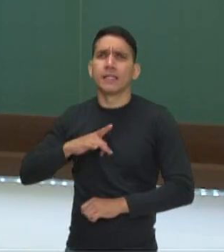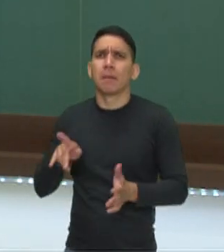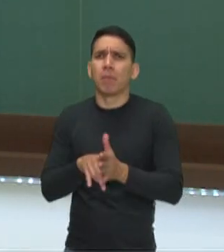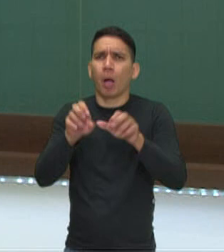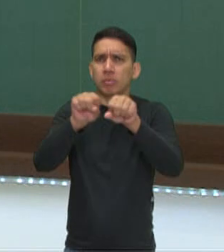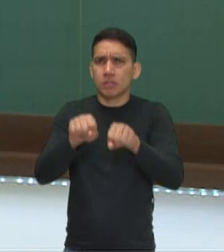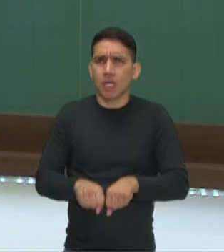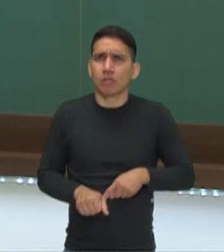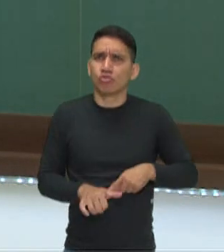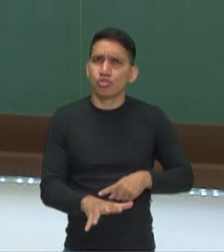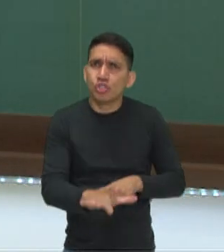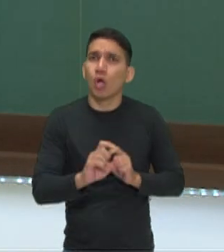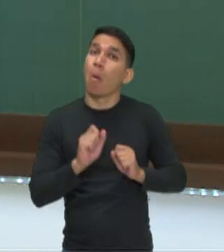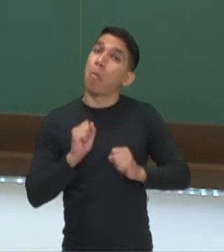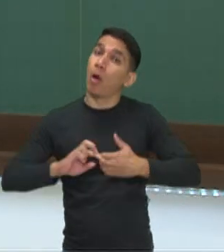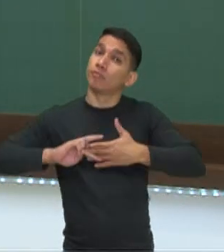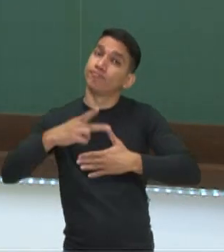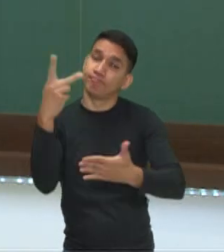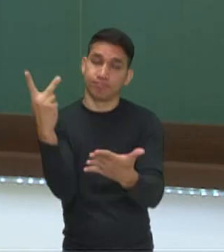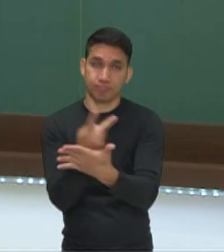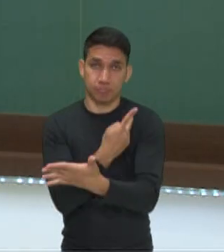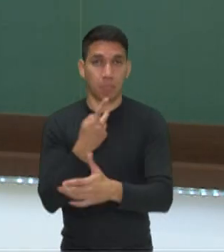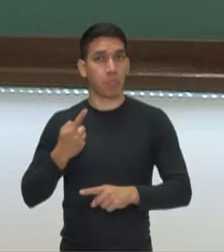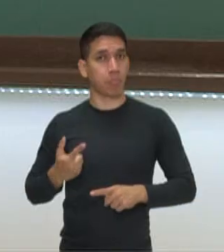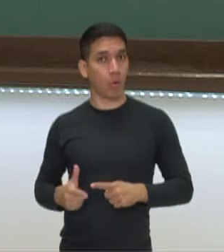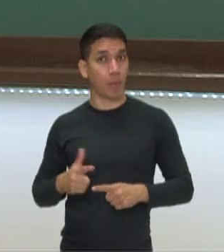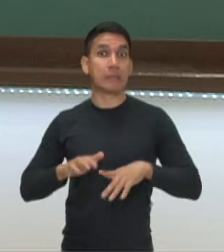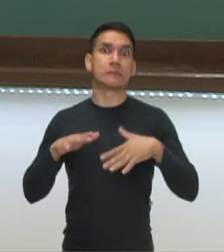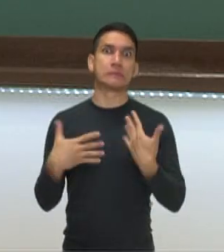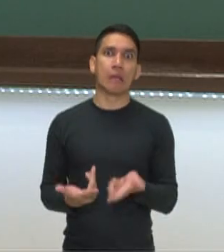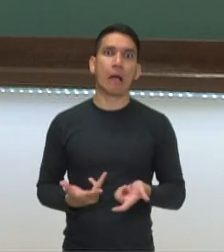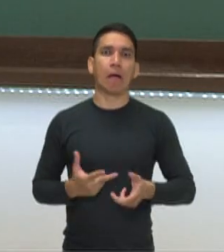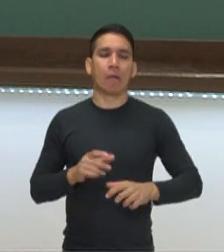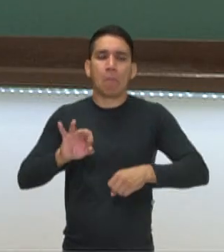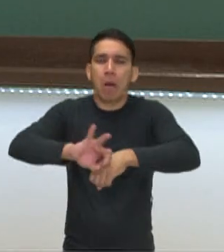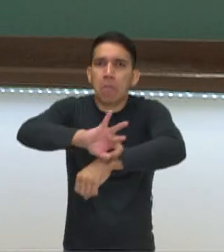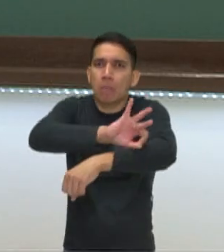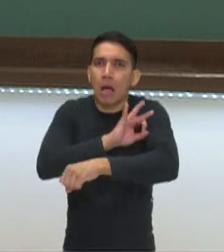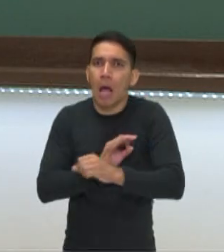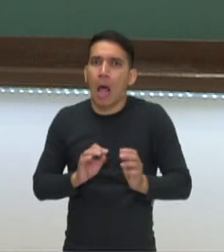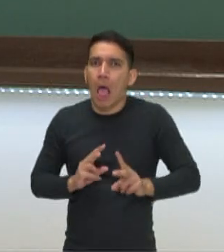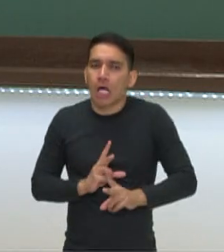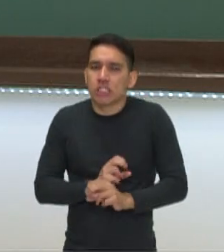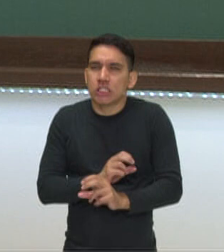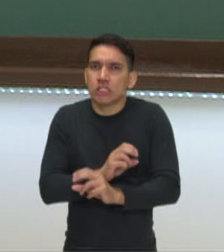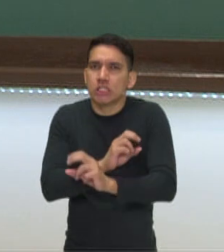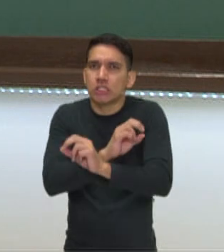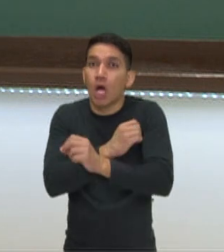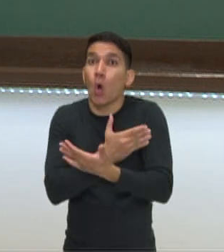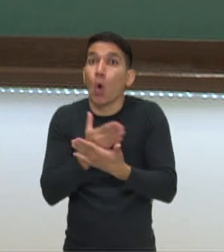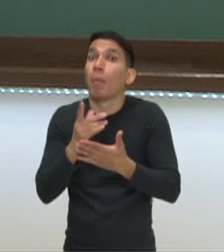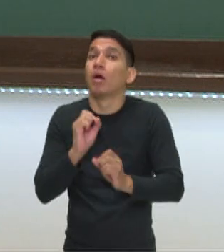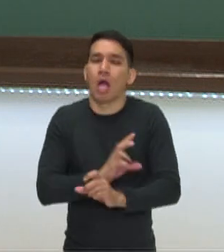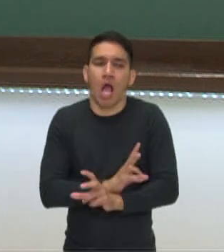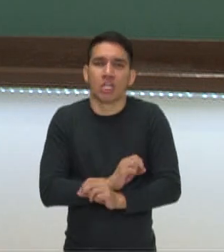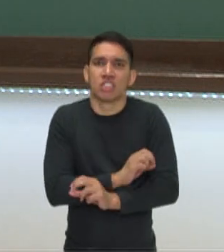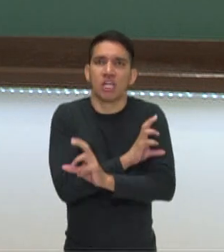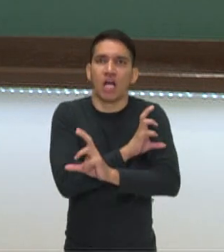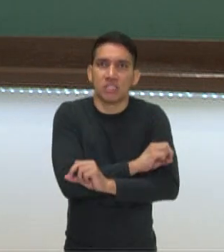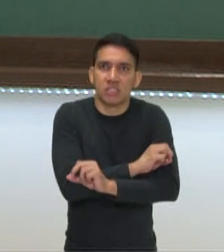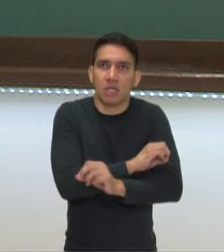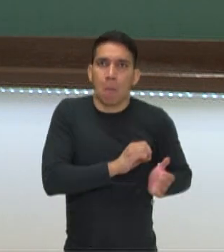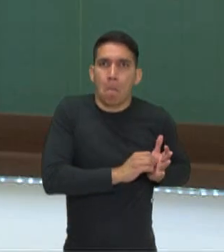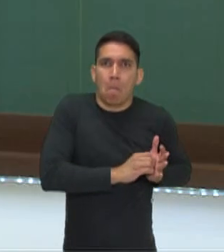esse problema aqui. E aí, né, células cancerígenas começam ali a desenvolver tumores que podem